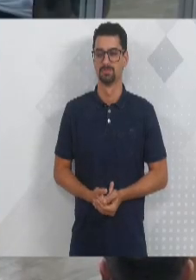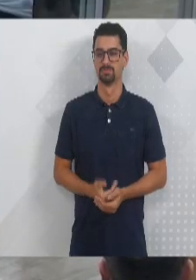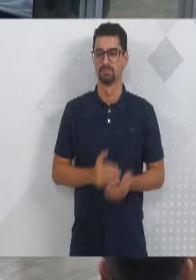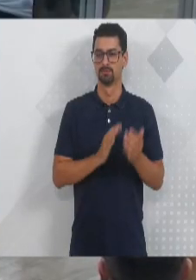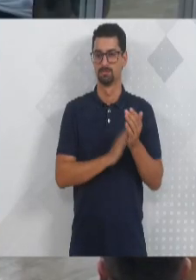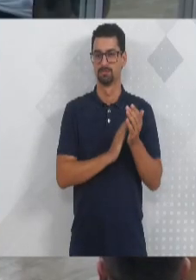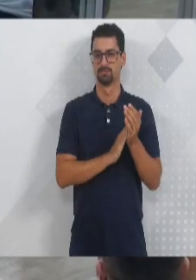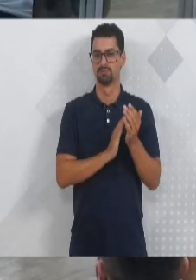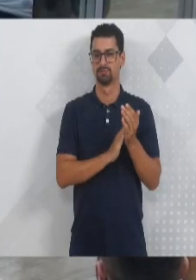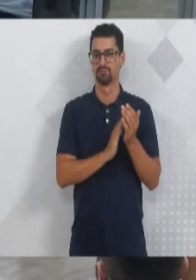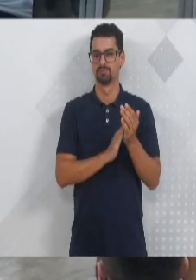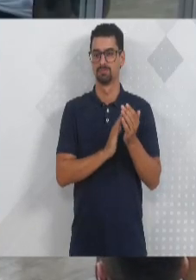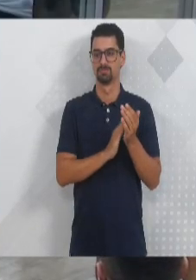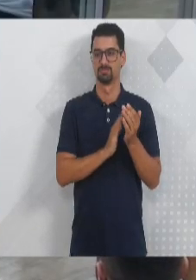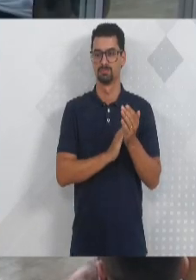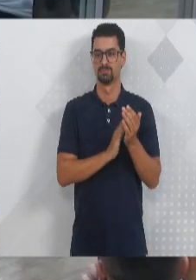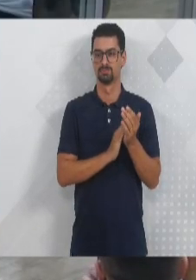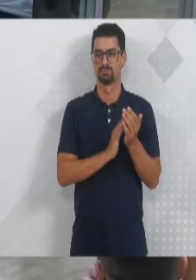obrigado